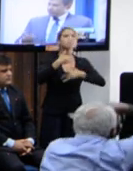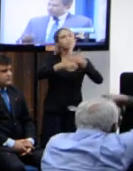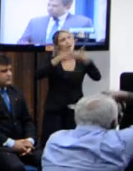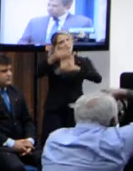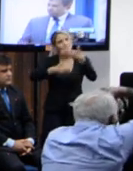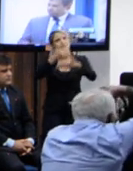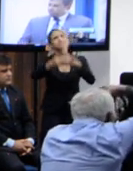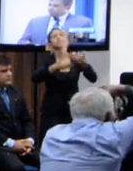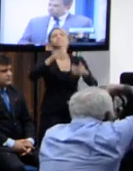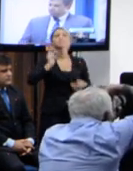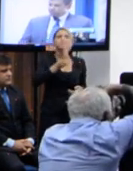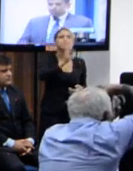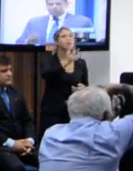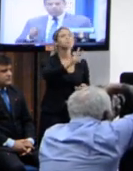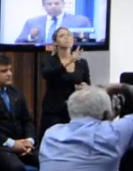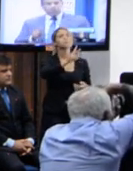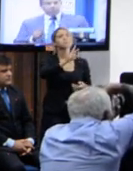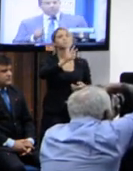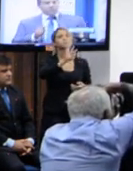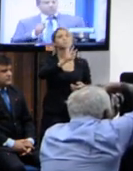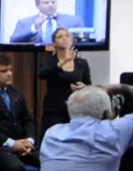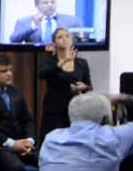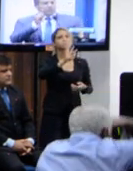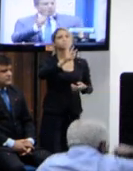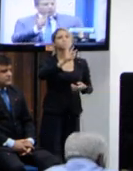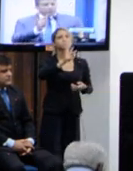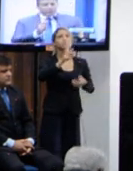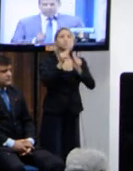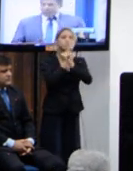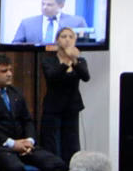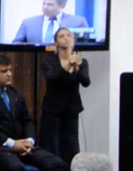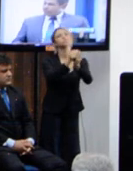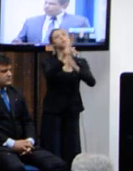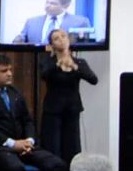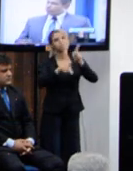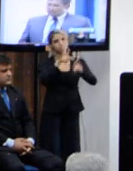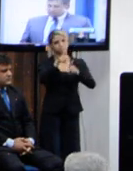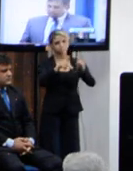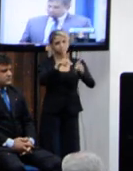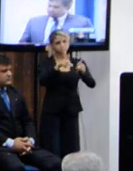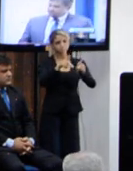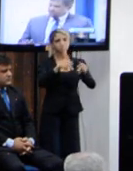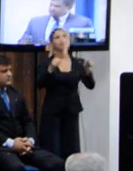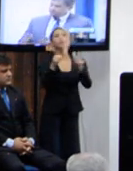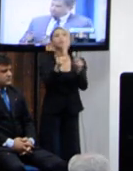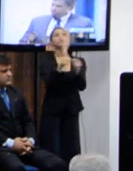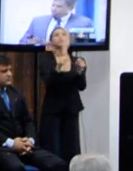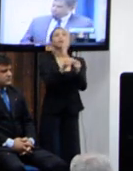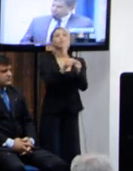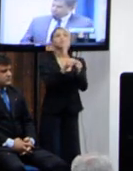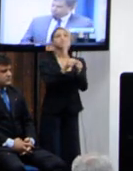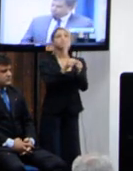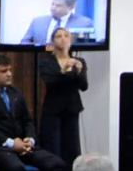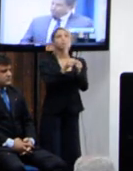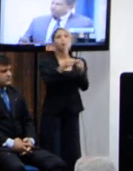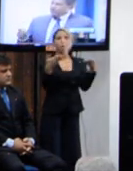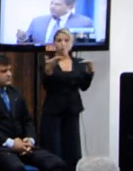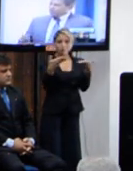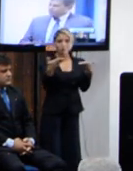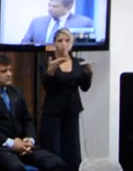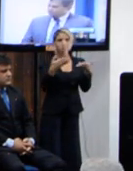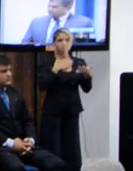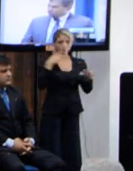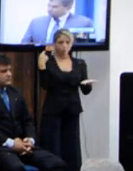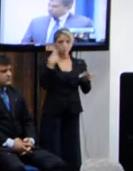da melhor forma possível, em prol sempre da população. Então faço questão de deixar aqui ao Rio de Janeiro hoje